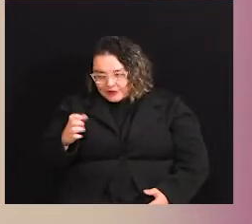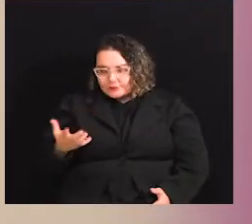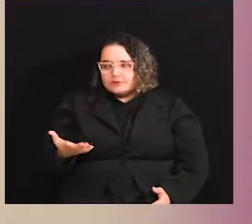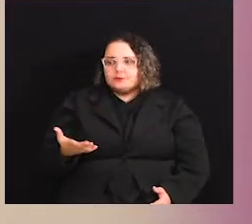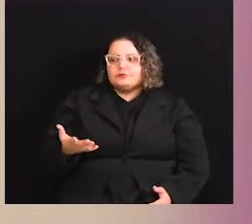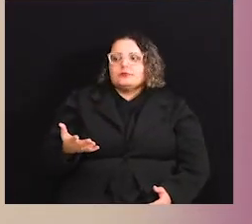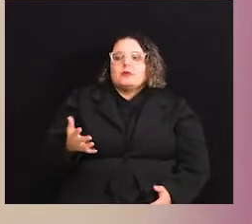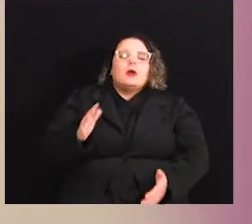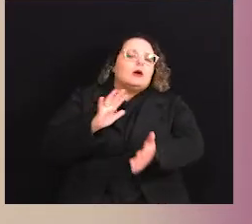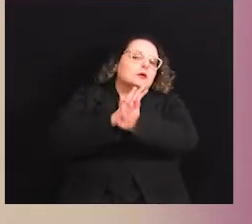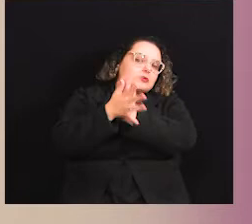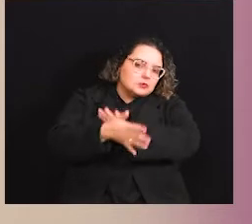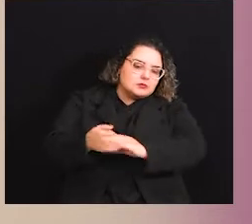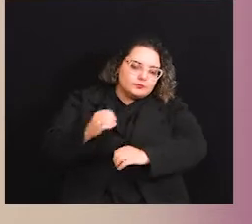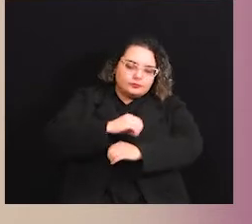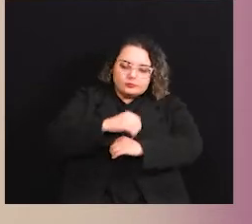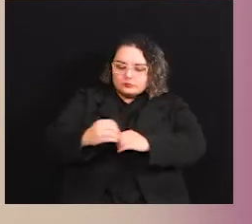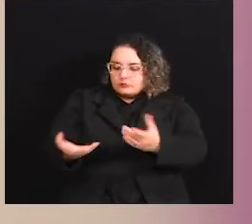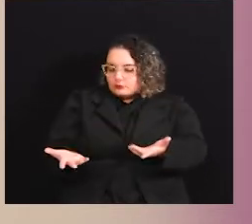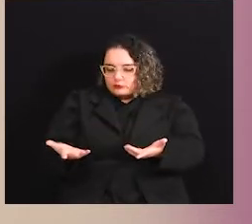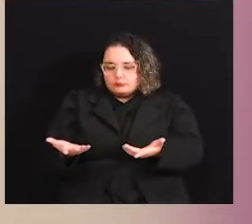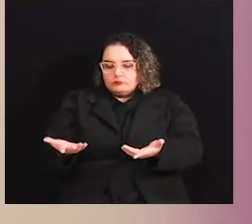desses enterócitos, dessas células, por conta